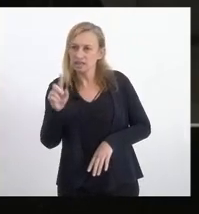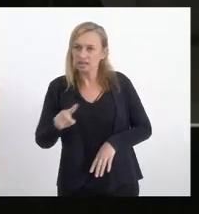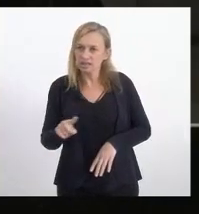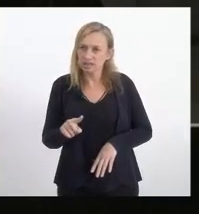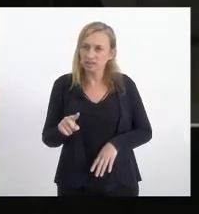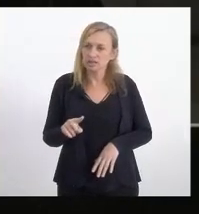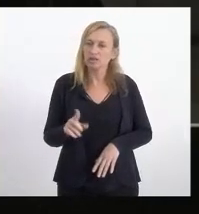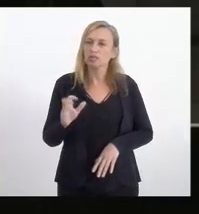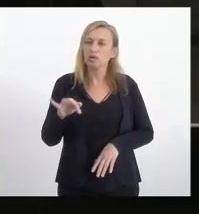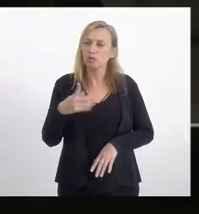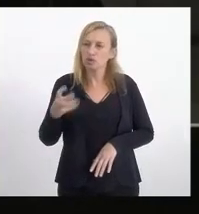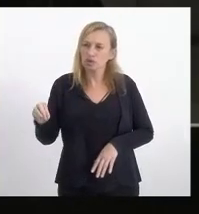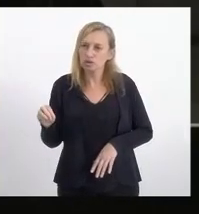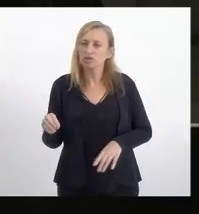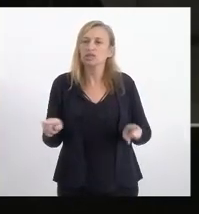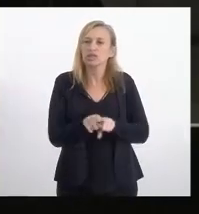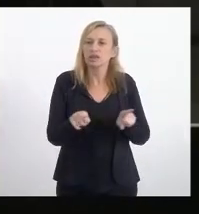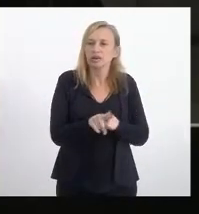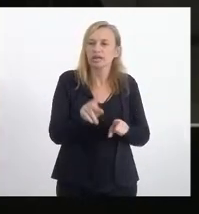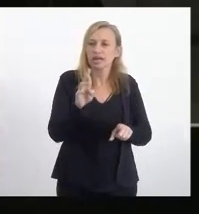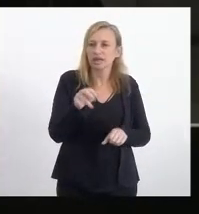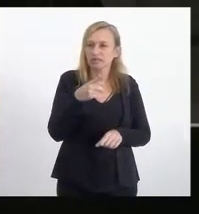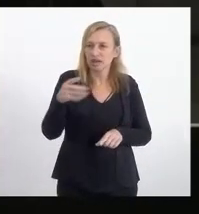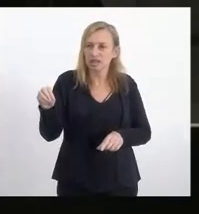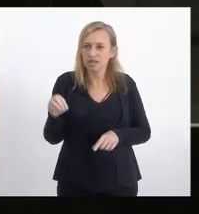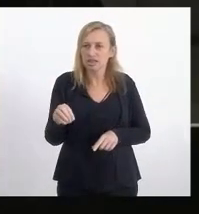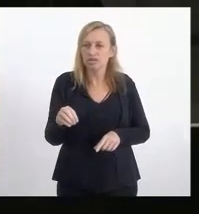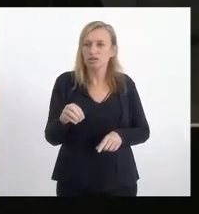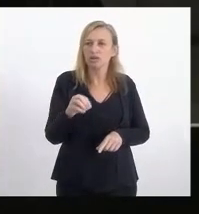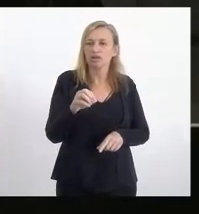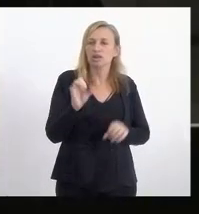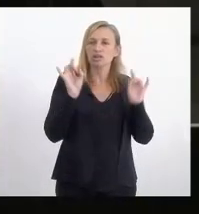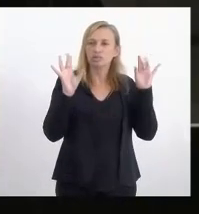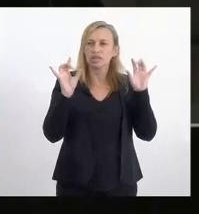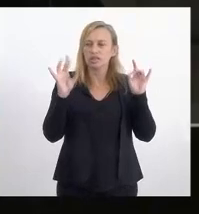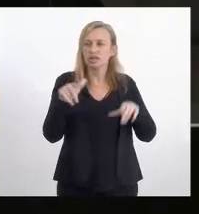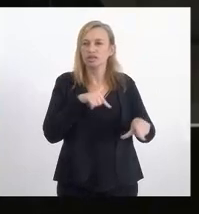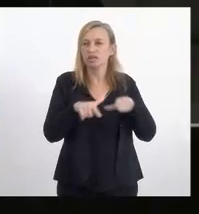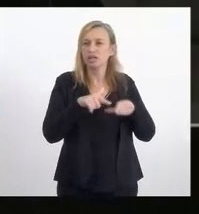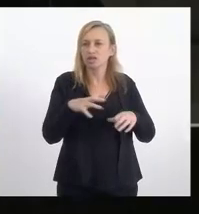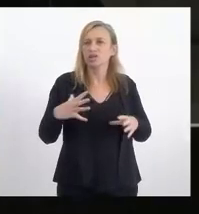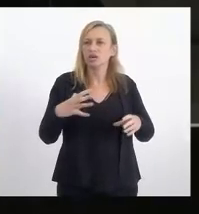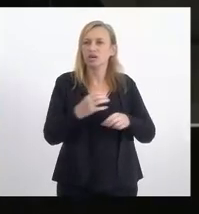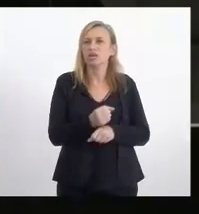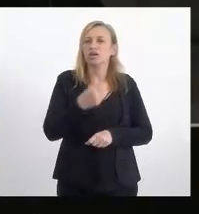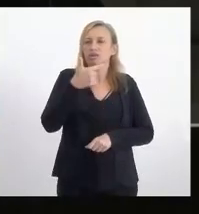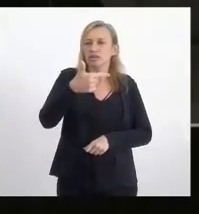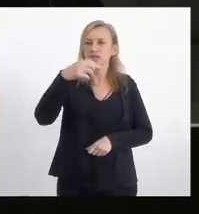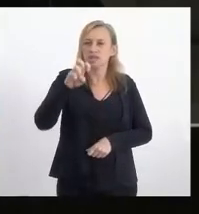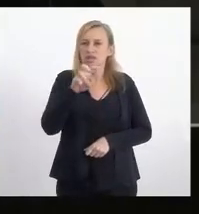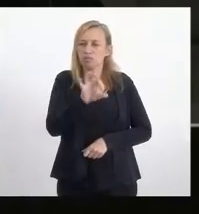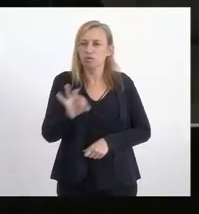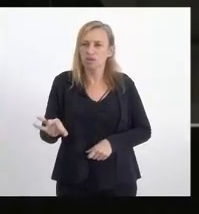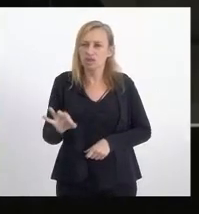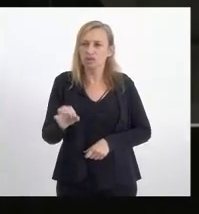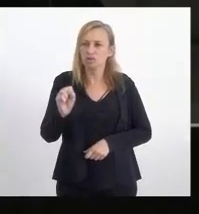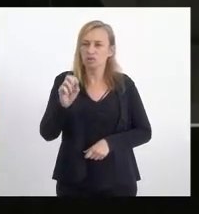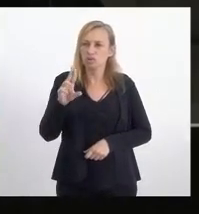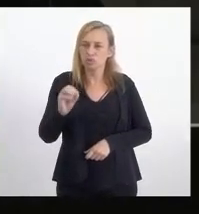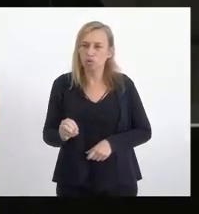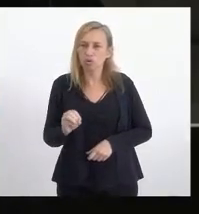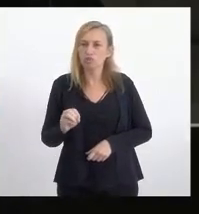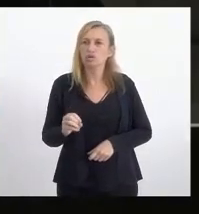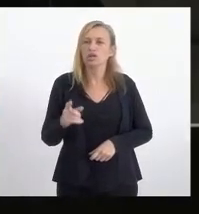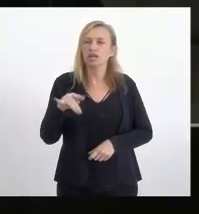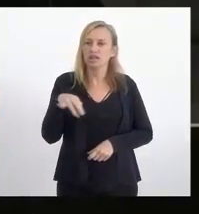habilitação promocional EA gratificação de regime especial de trabalho Militar hoje o cálculo é de 25 por cento do soldo e